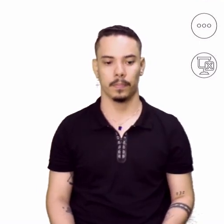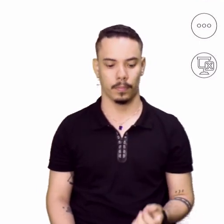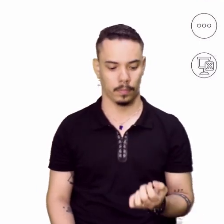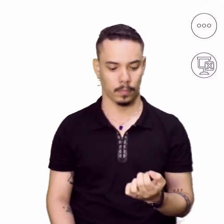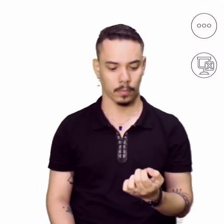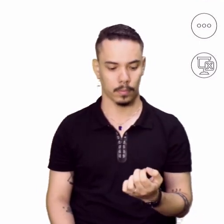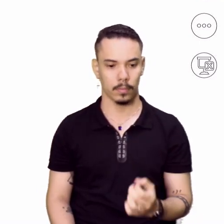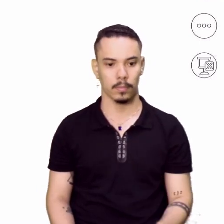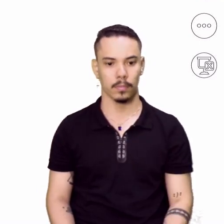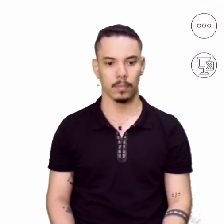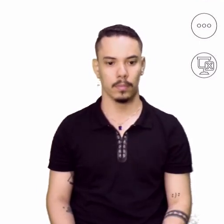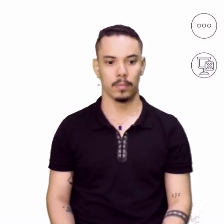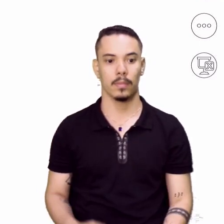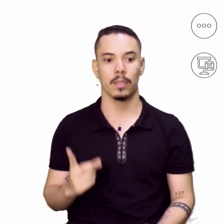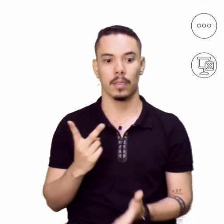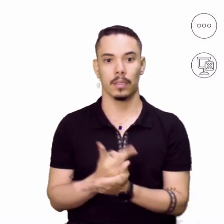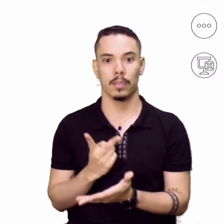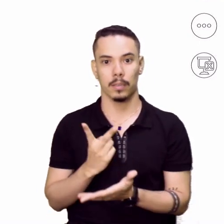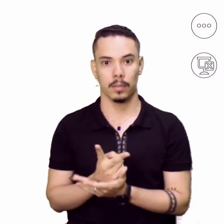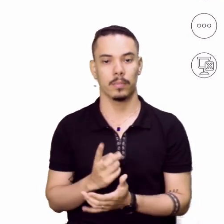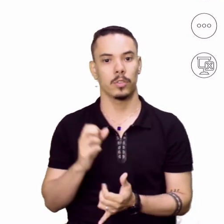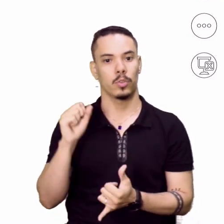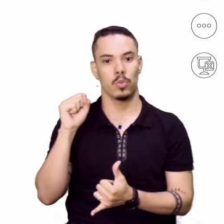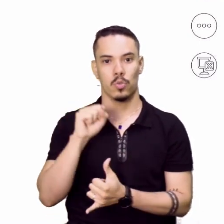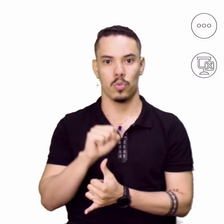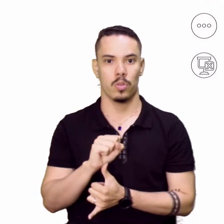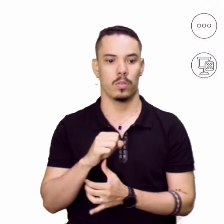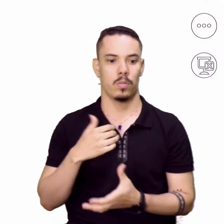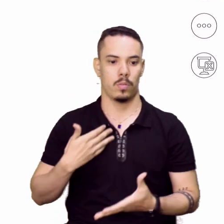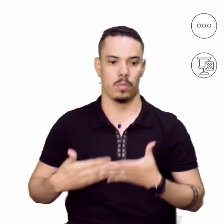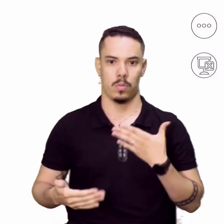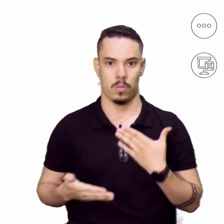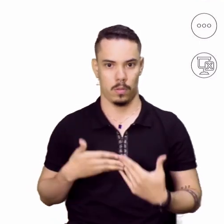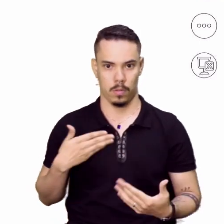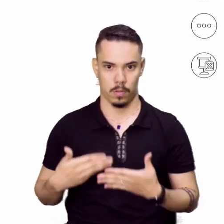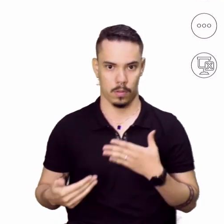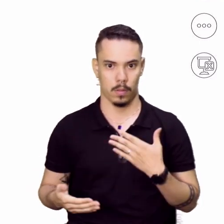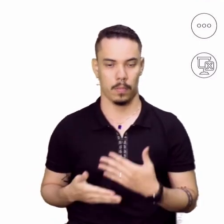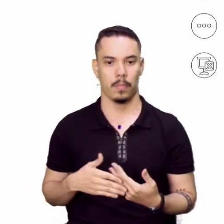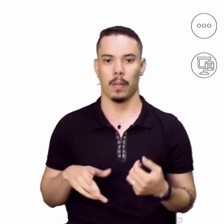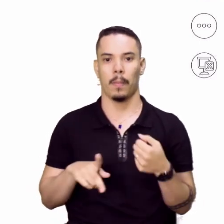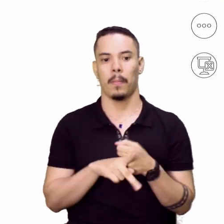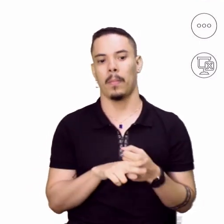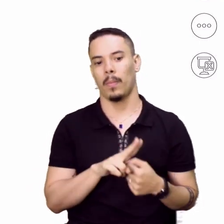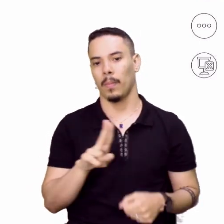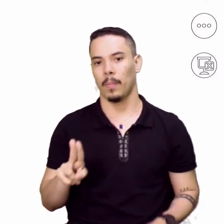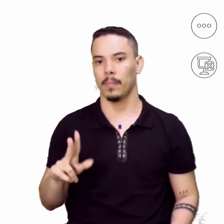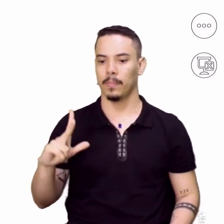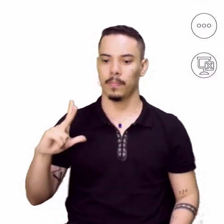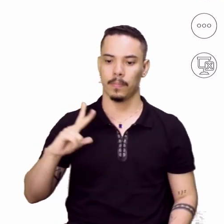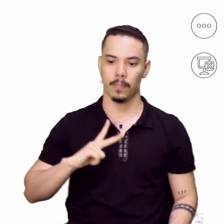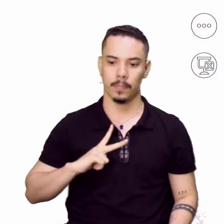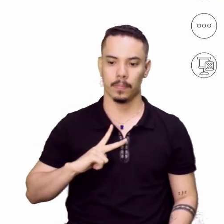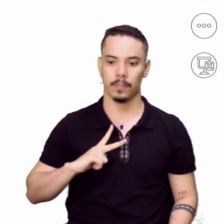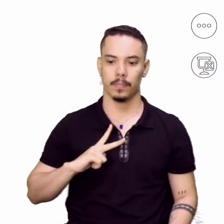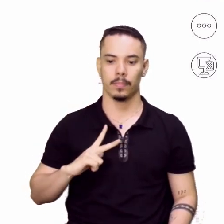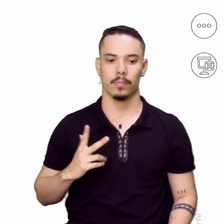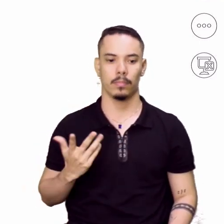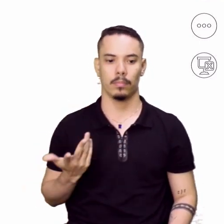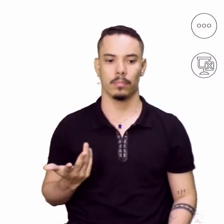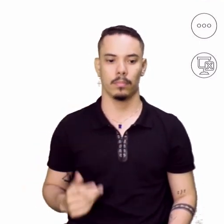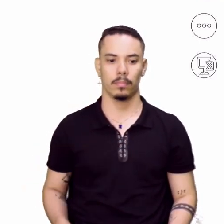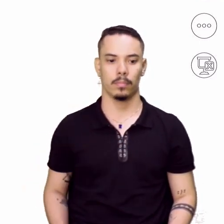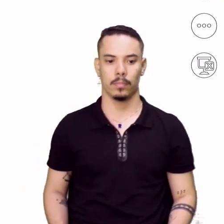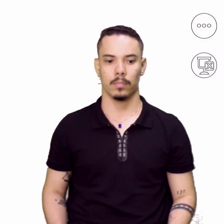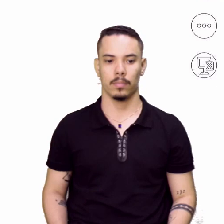em segu o sujeito que pode ser qualquer um pode ser um pronome pessoal pode ser um um um